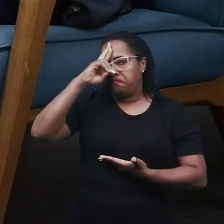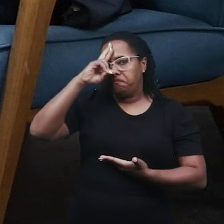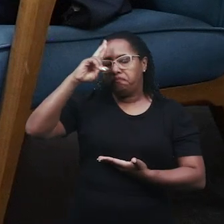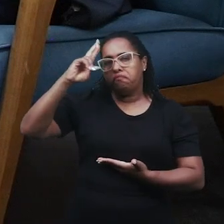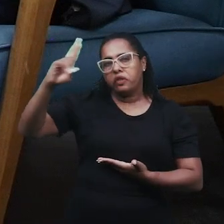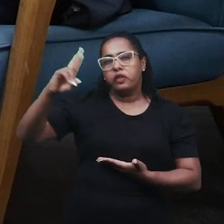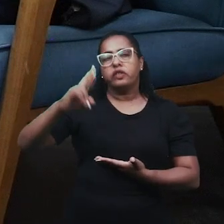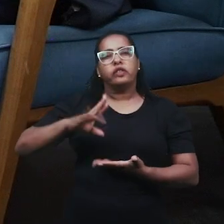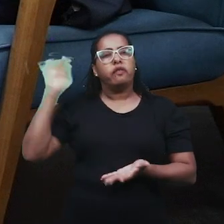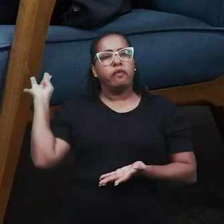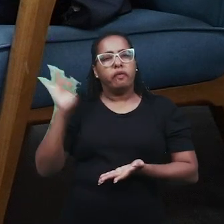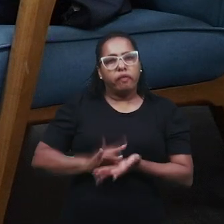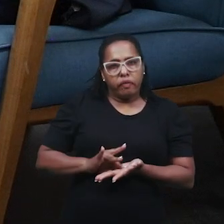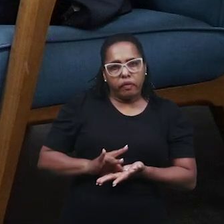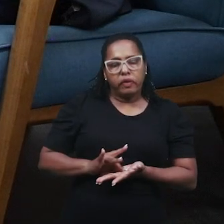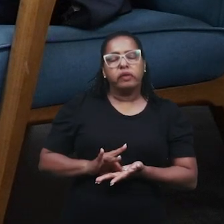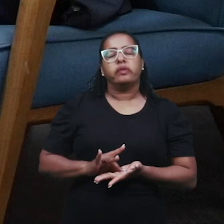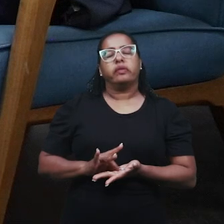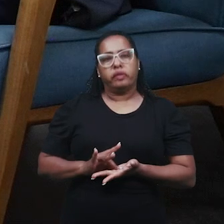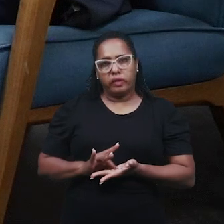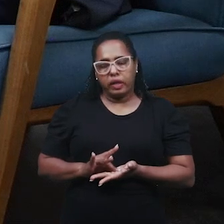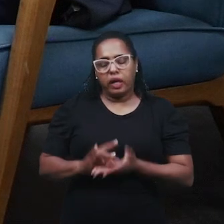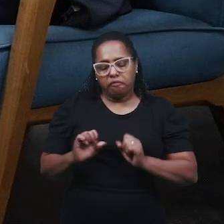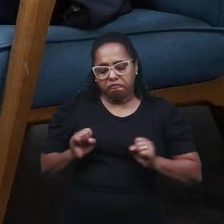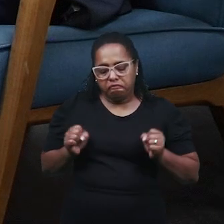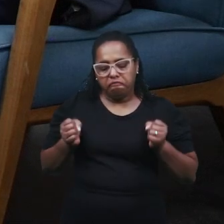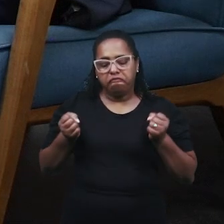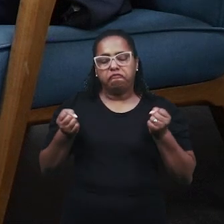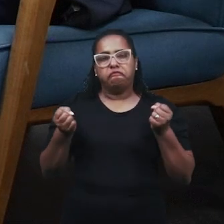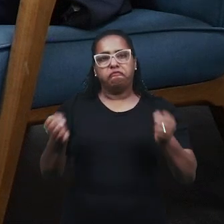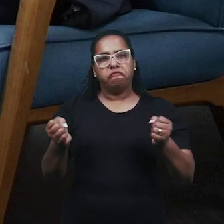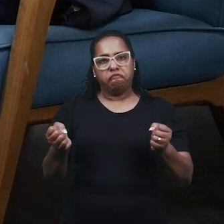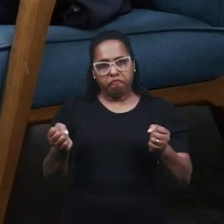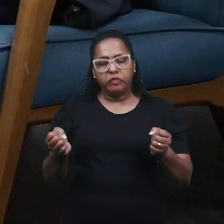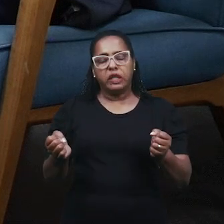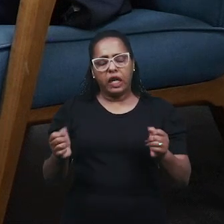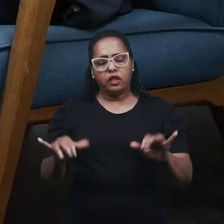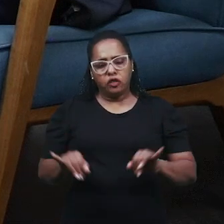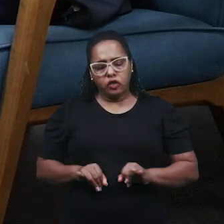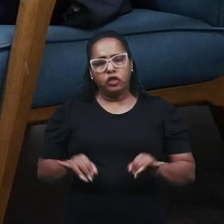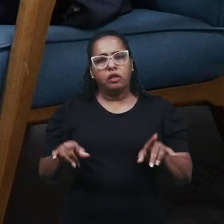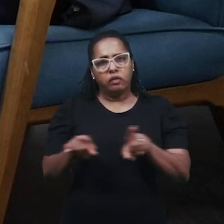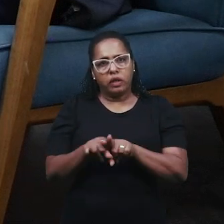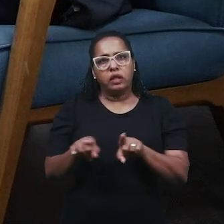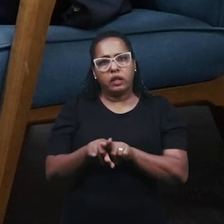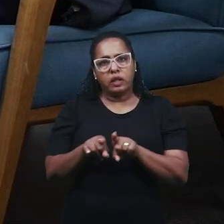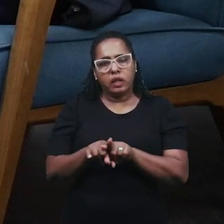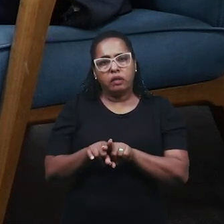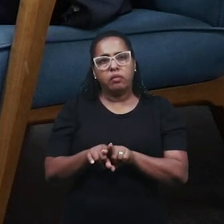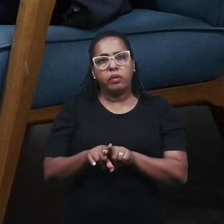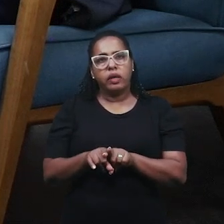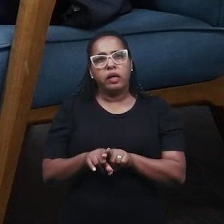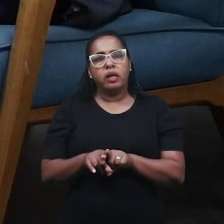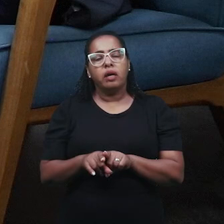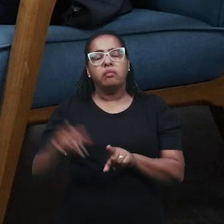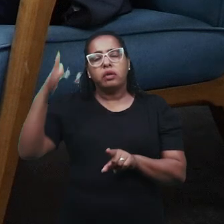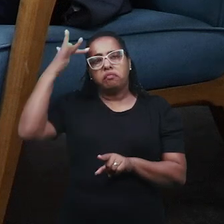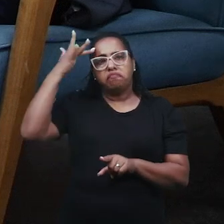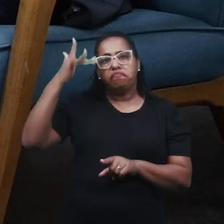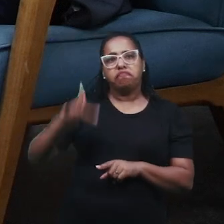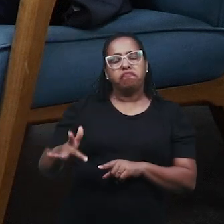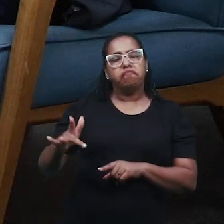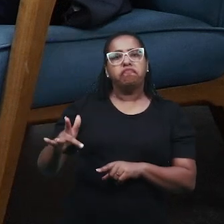com sinceridade, se dedicando e sofrendo muito por não